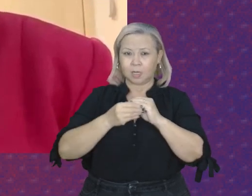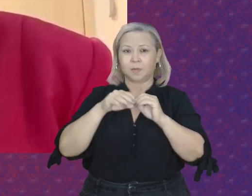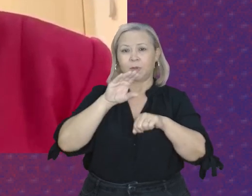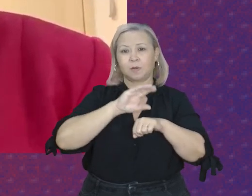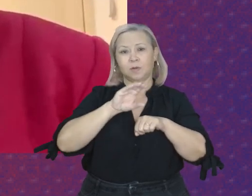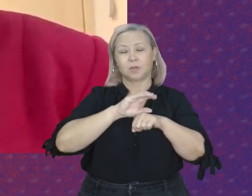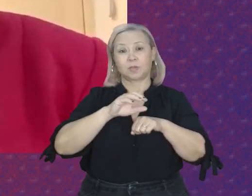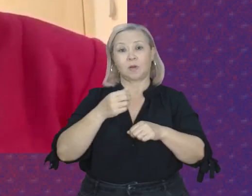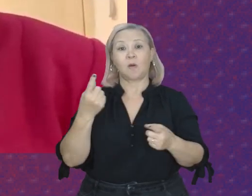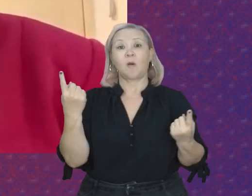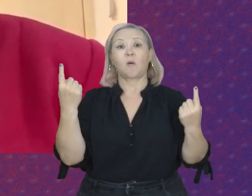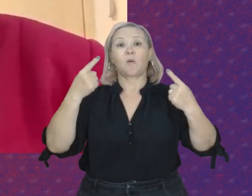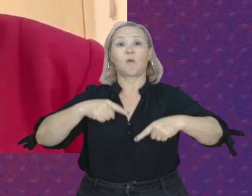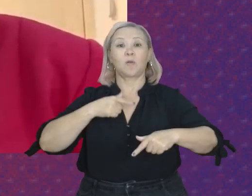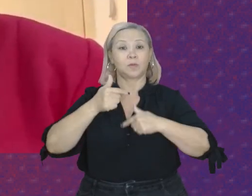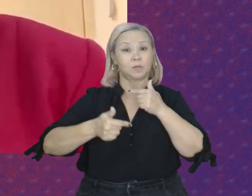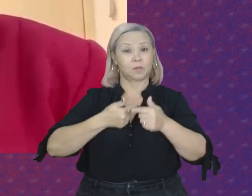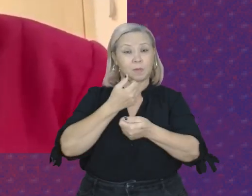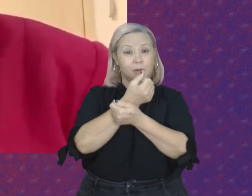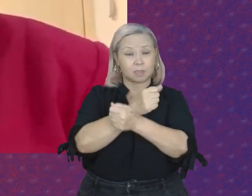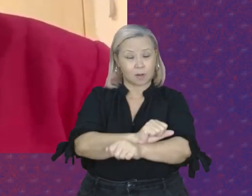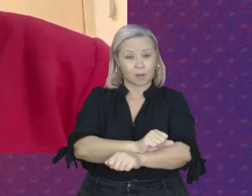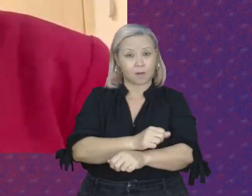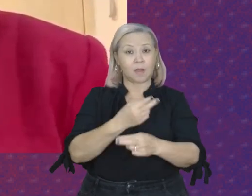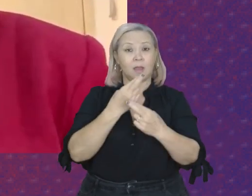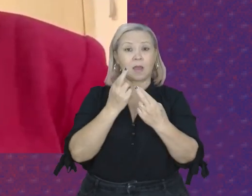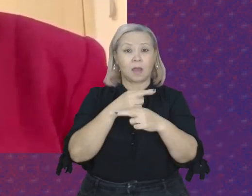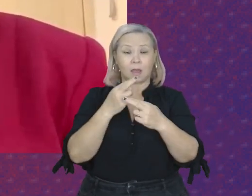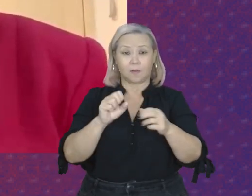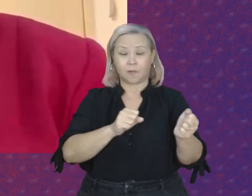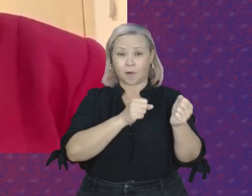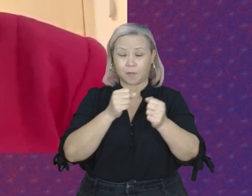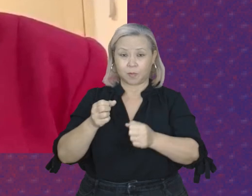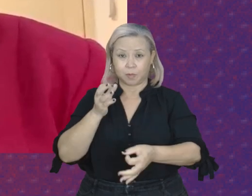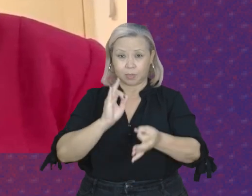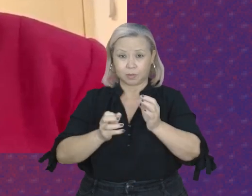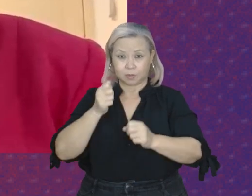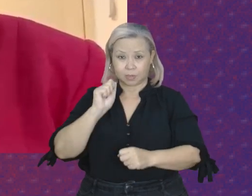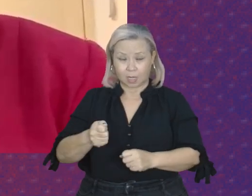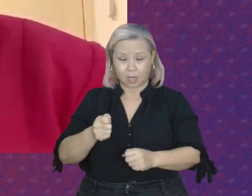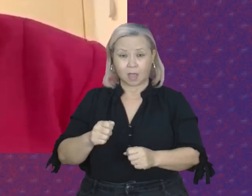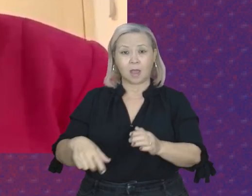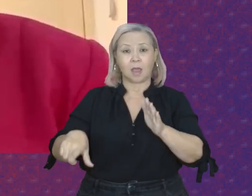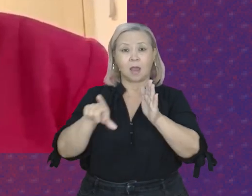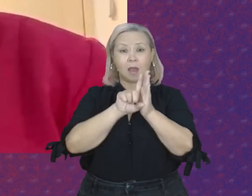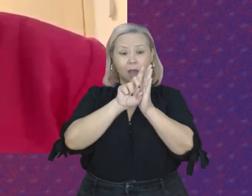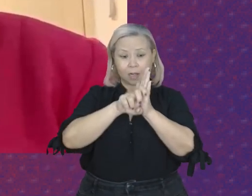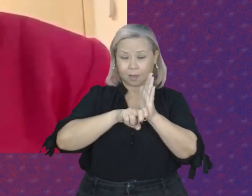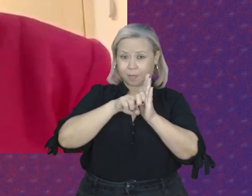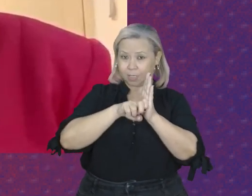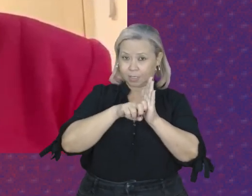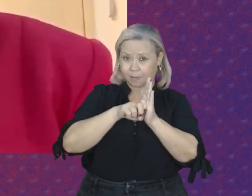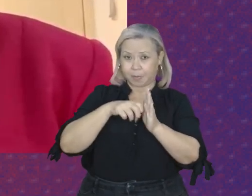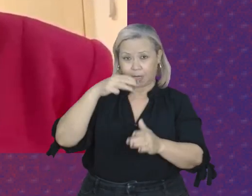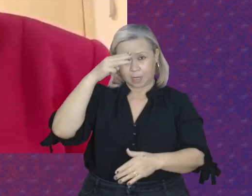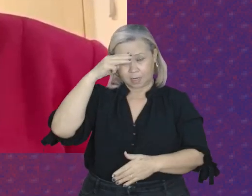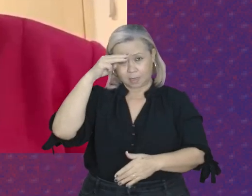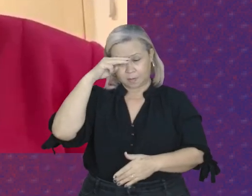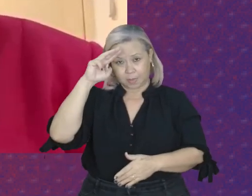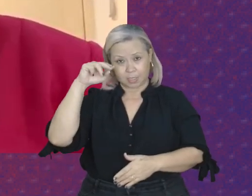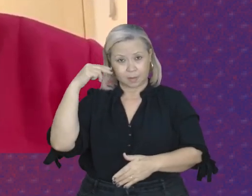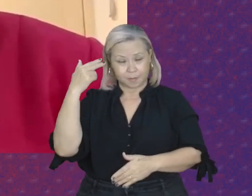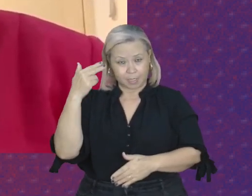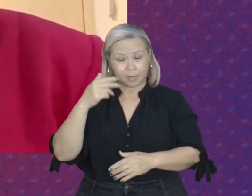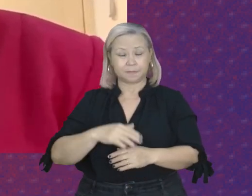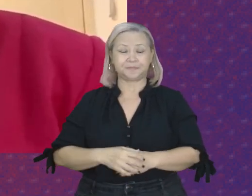trabalho escravo, da reforma do Poder Judiciário, a Lei Maria da Penha, que é um marco histórico, né, na luta das mulheres